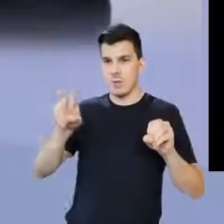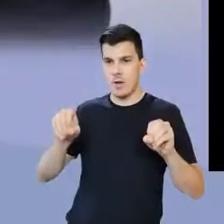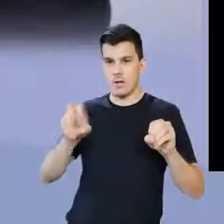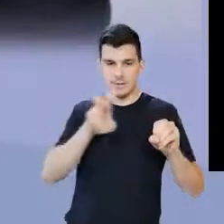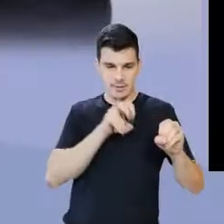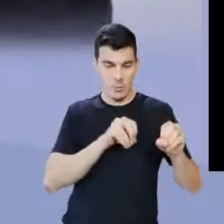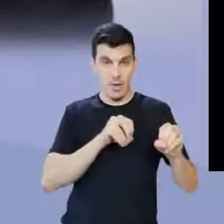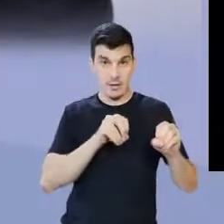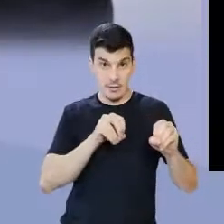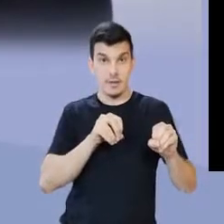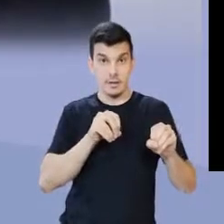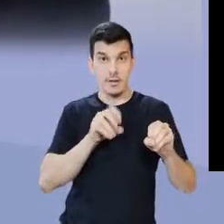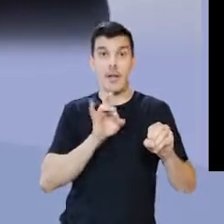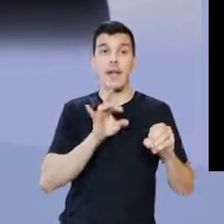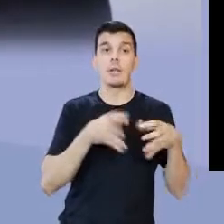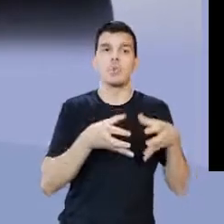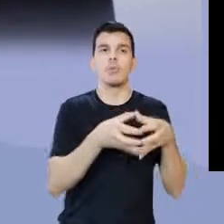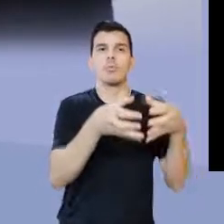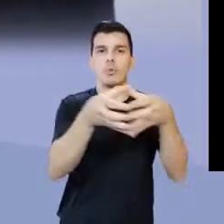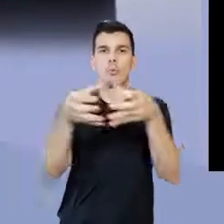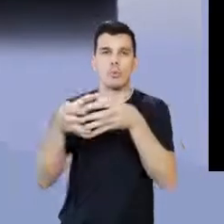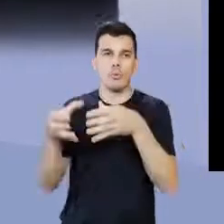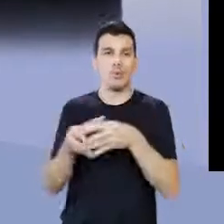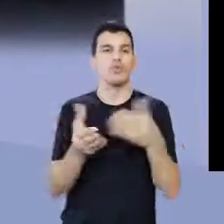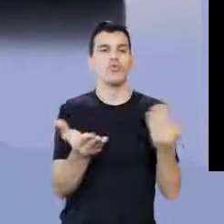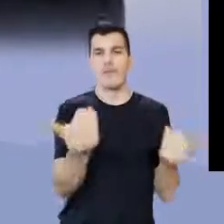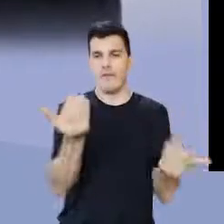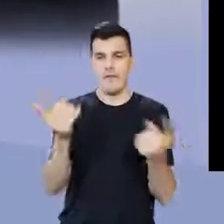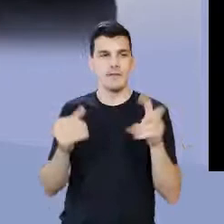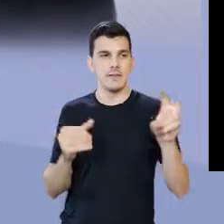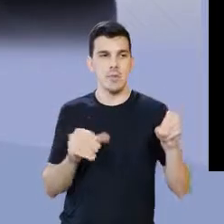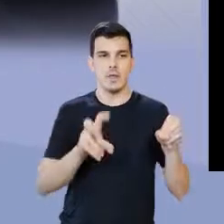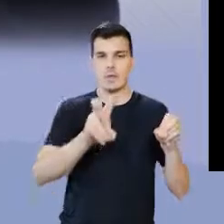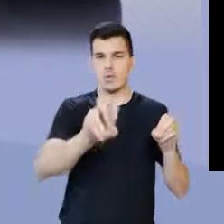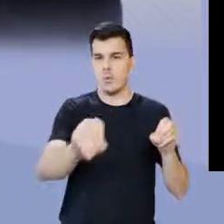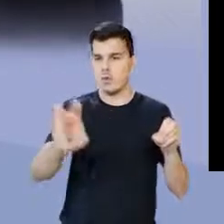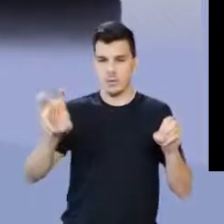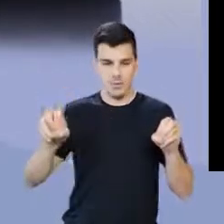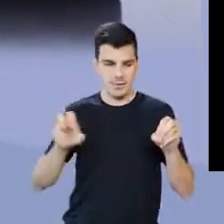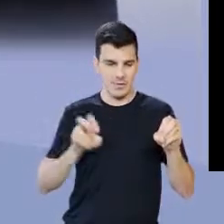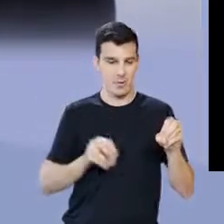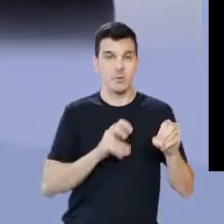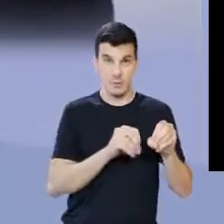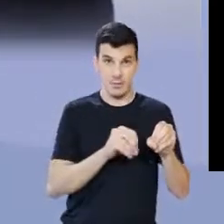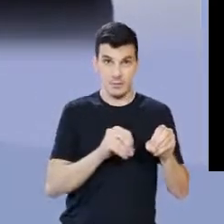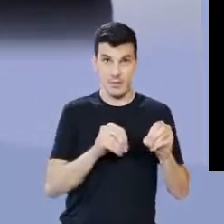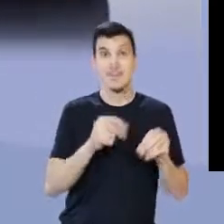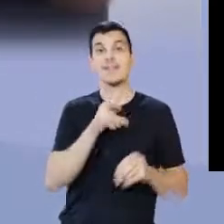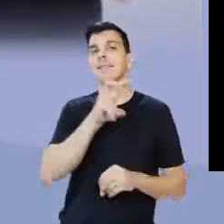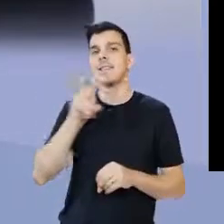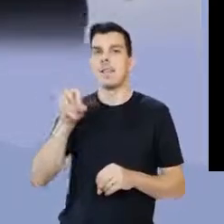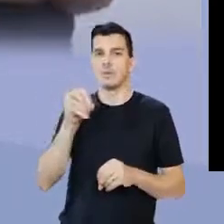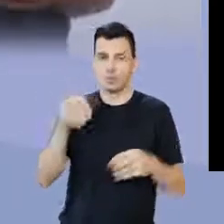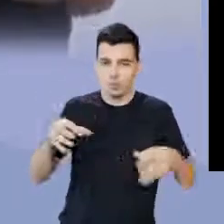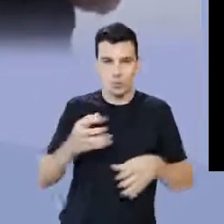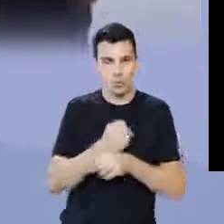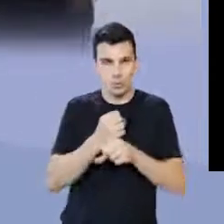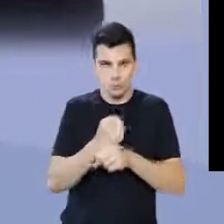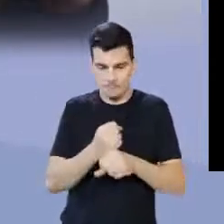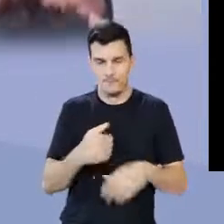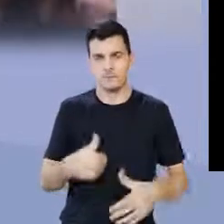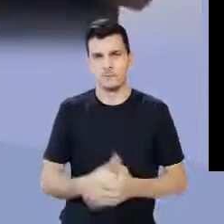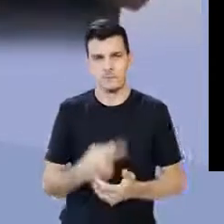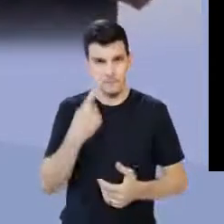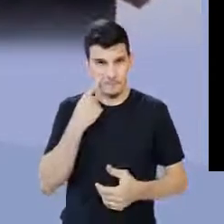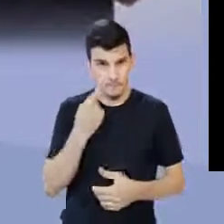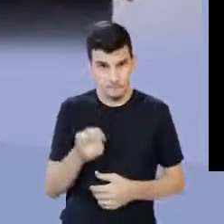se dividiu Atenas em 10 tribos, ele vai pegar 50 homens dessas tribos e totaliza 500. Só que o interessante, que é aí que eu